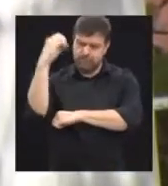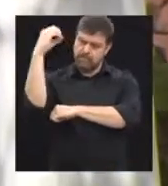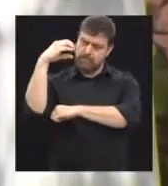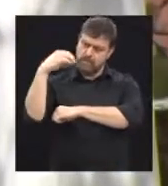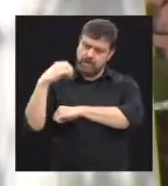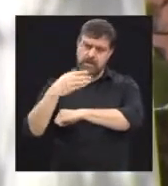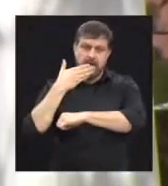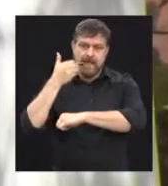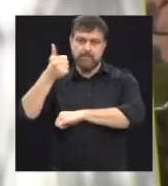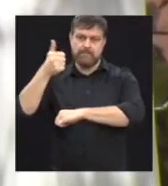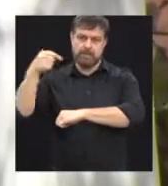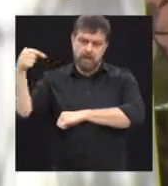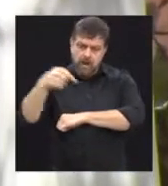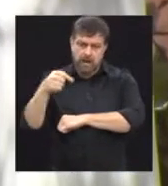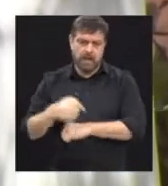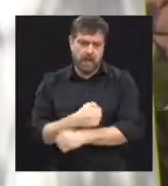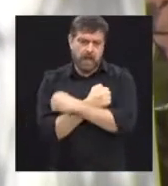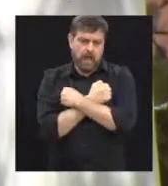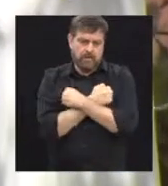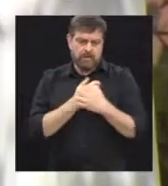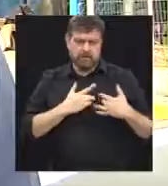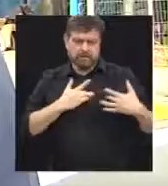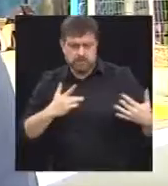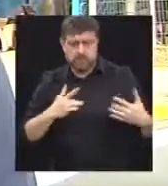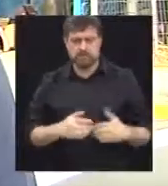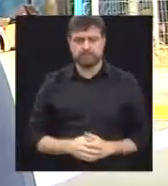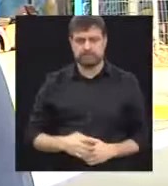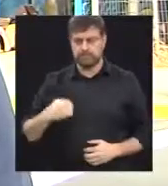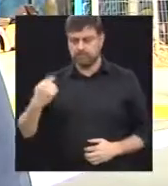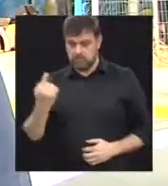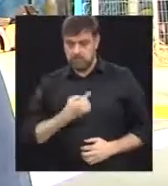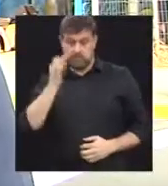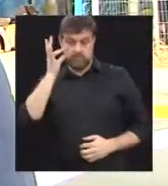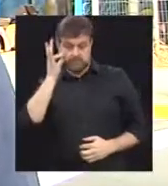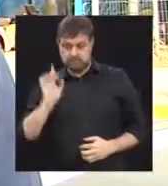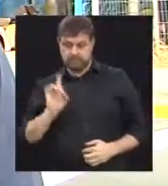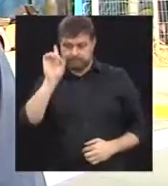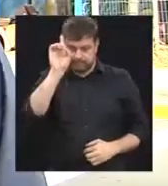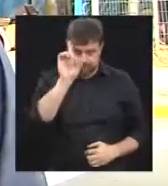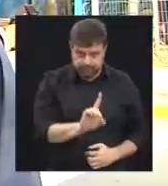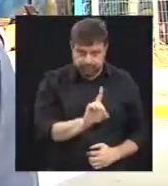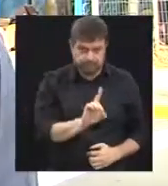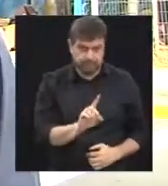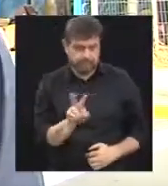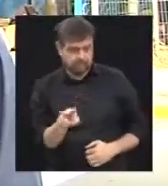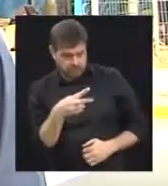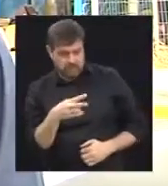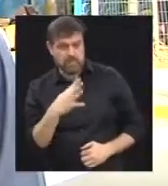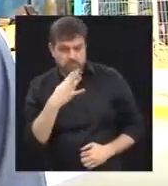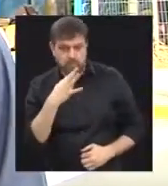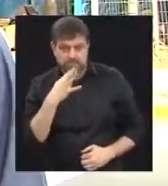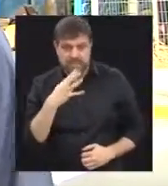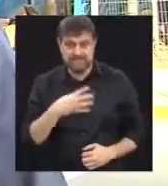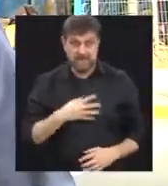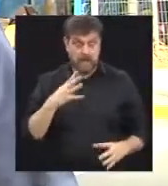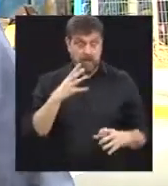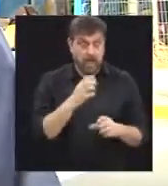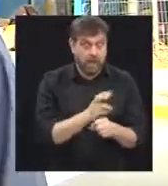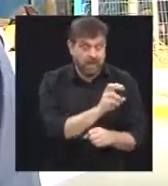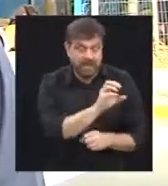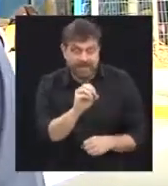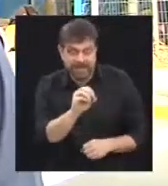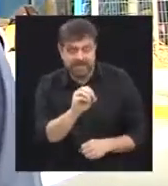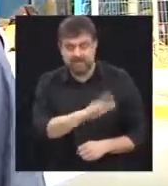à Abrace, no Jardim Miriam, na rua Araçandiva. Nós estivemos aqui na entidade, no Abraço Solidário, uma entidade que atende quase